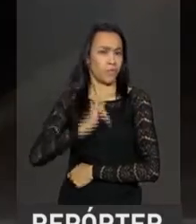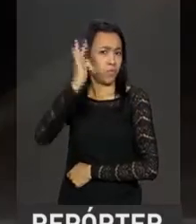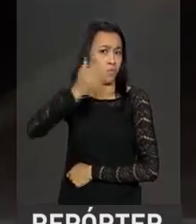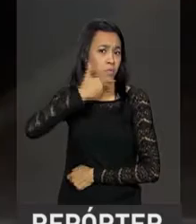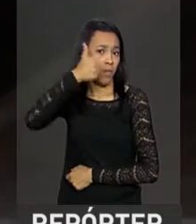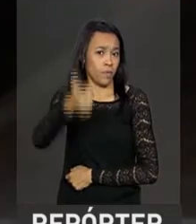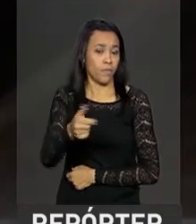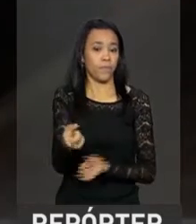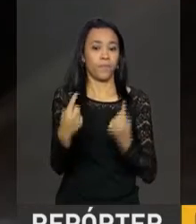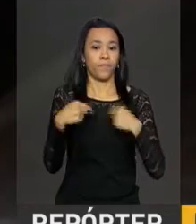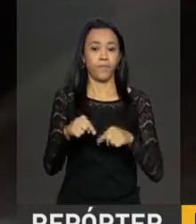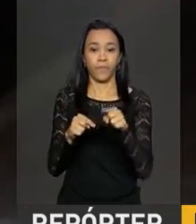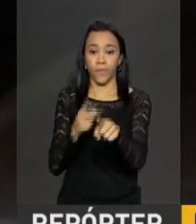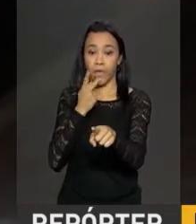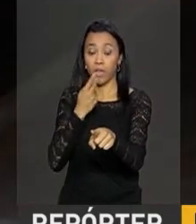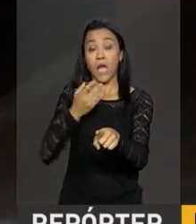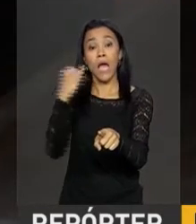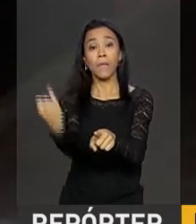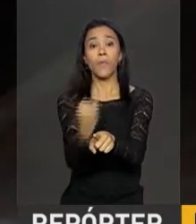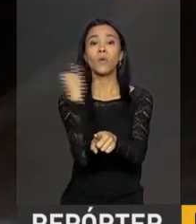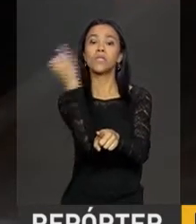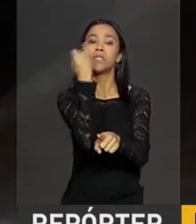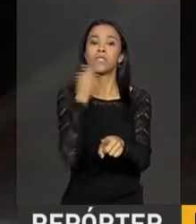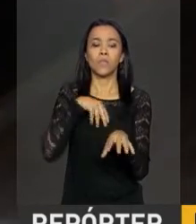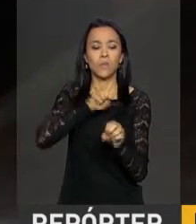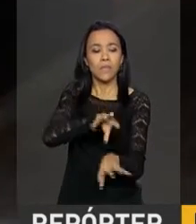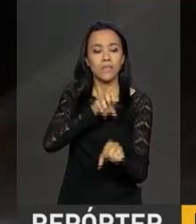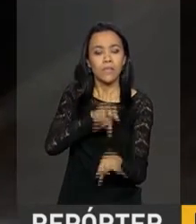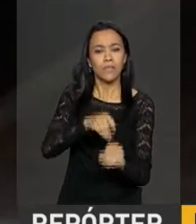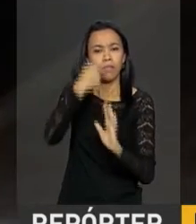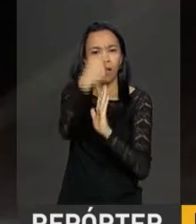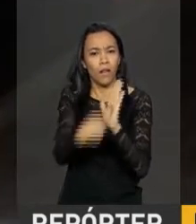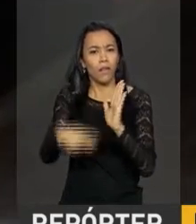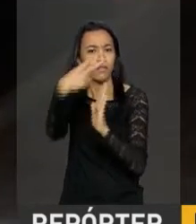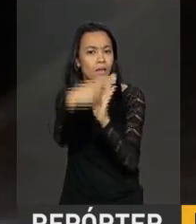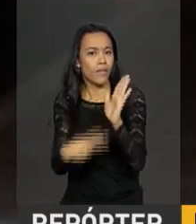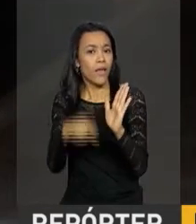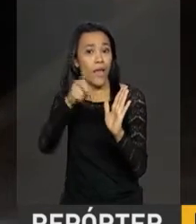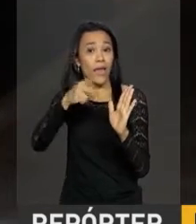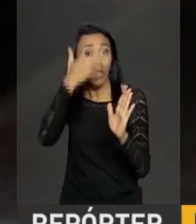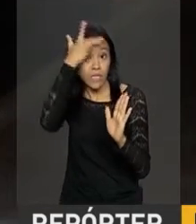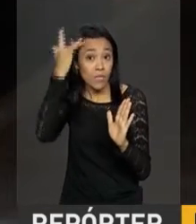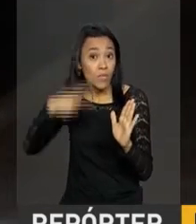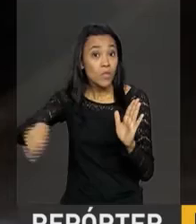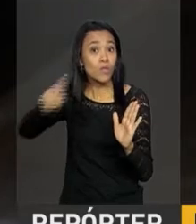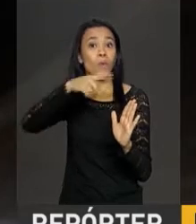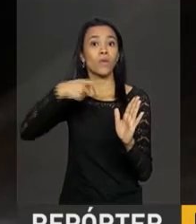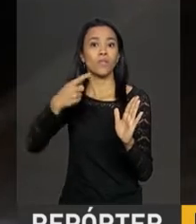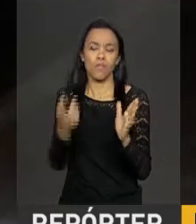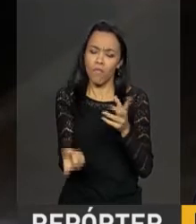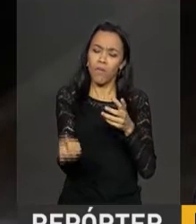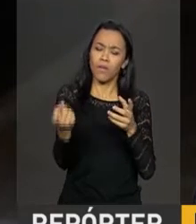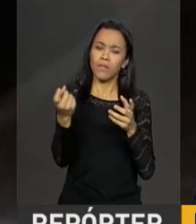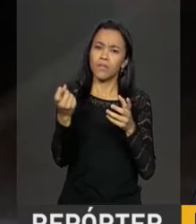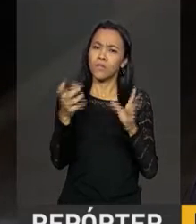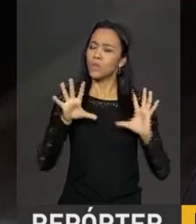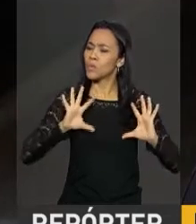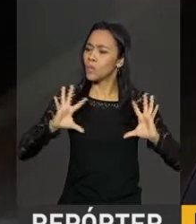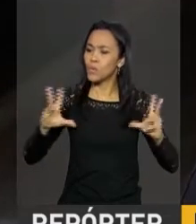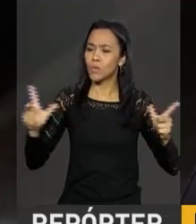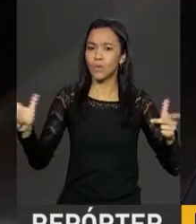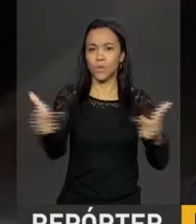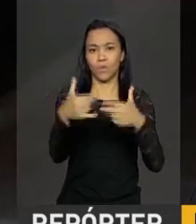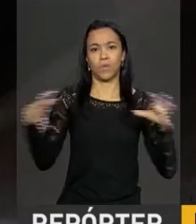a importância da educação de jovens e adultos é recuperar essas pessoas é colocar todas as pessoas